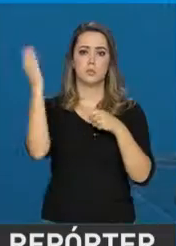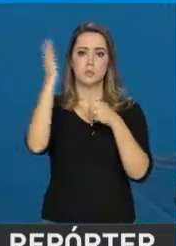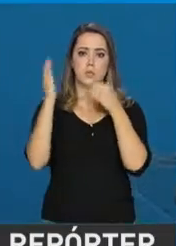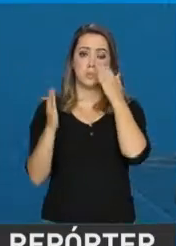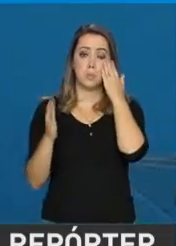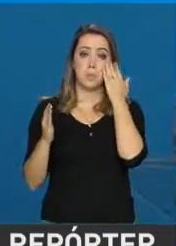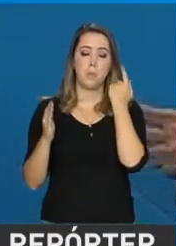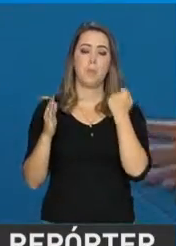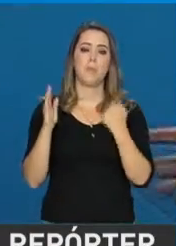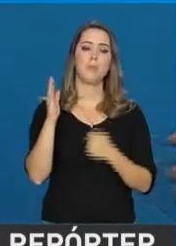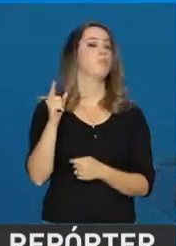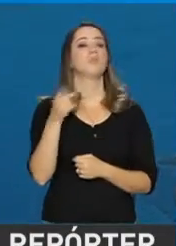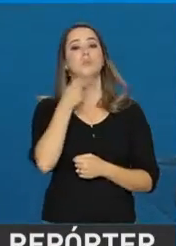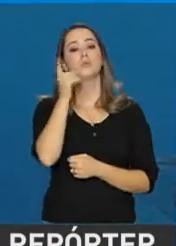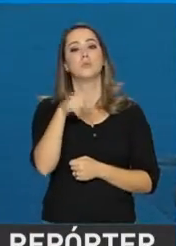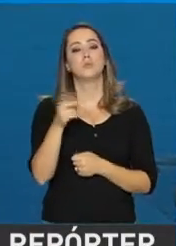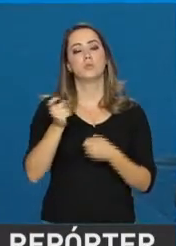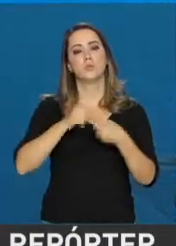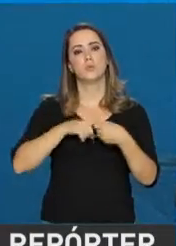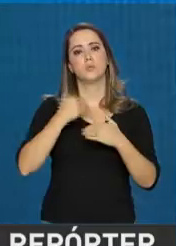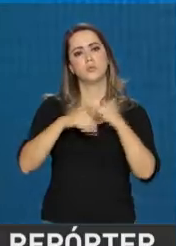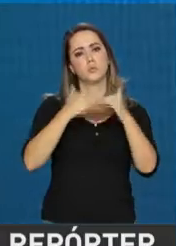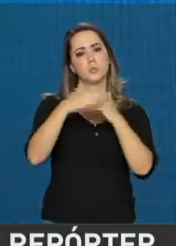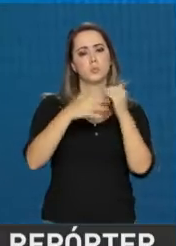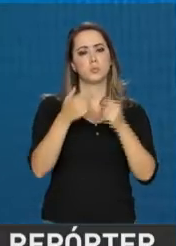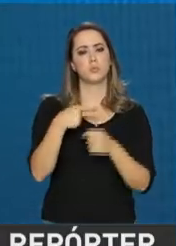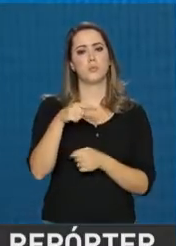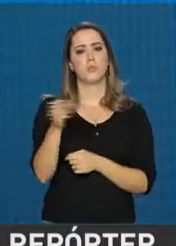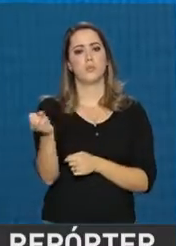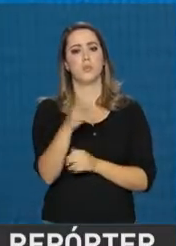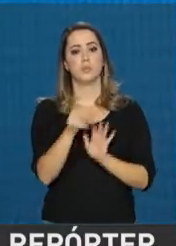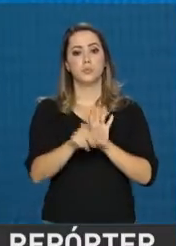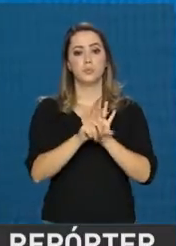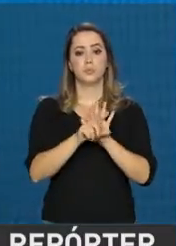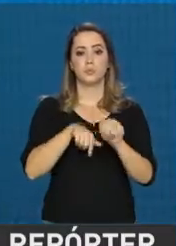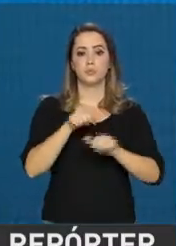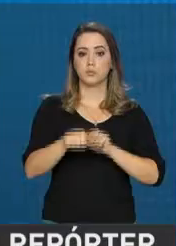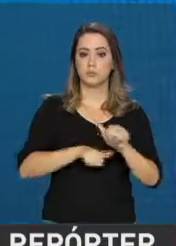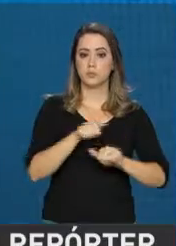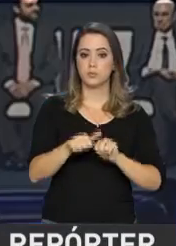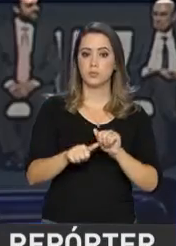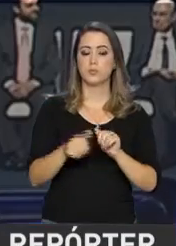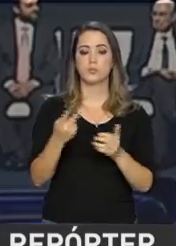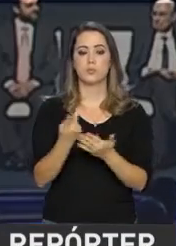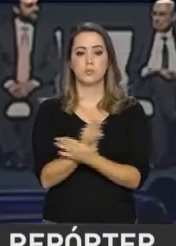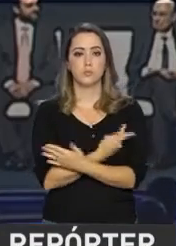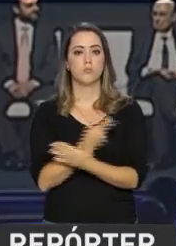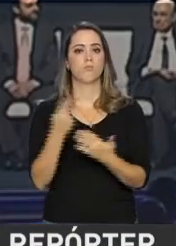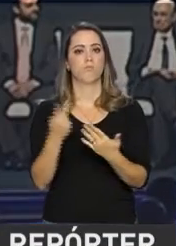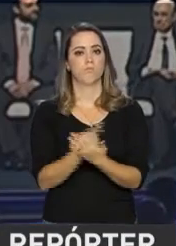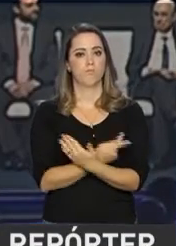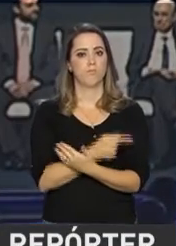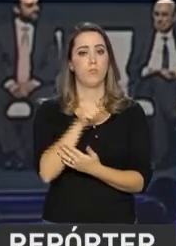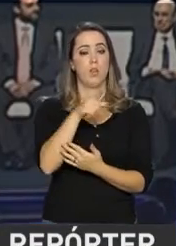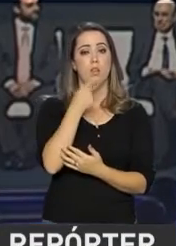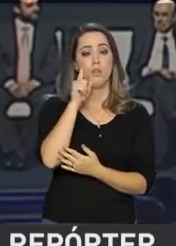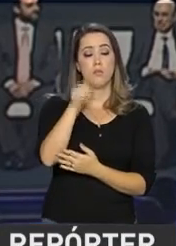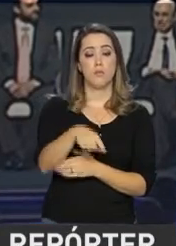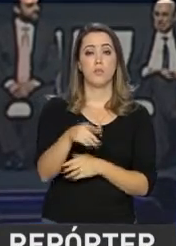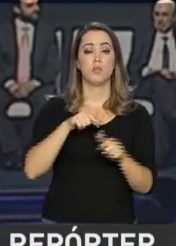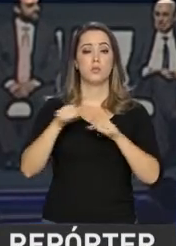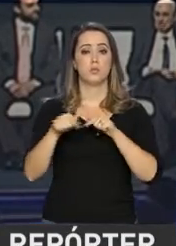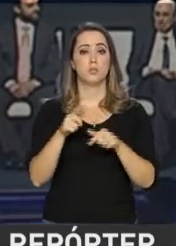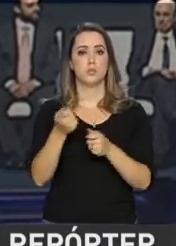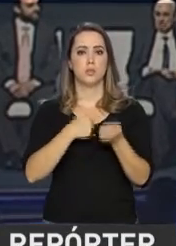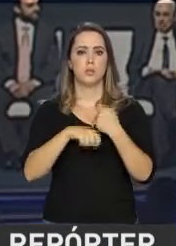lembrou da recuperação dos indicadores das reformas que estão sendo feitas e destacou o papel econômico e